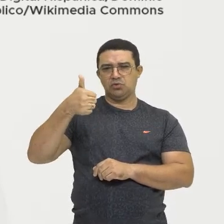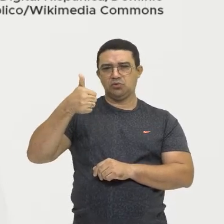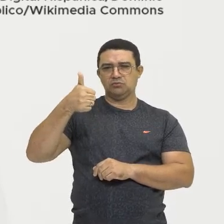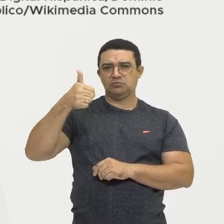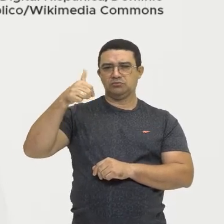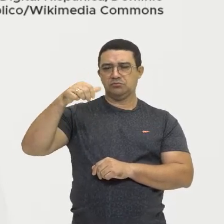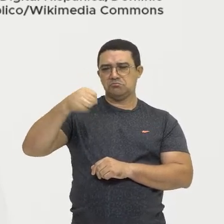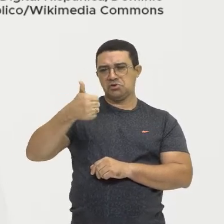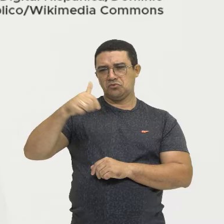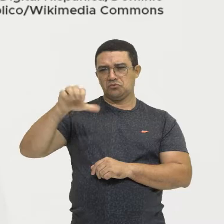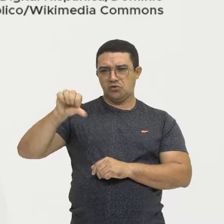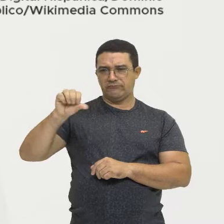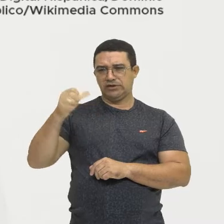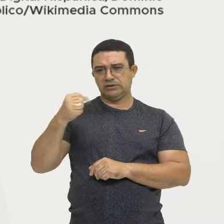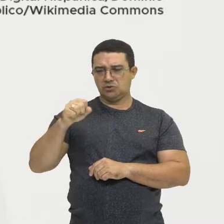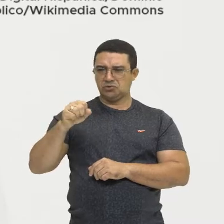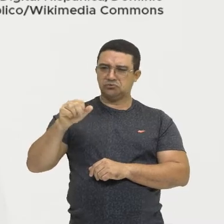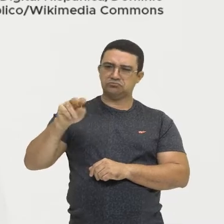1189 ou